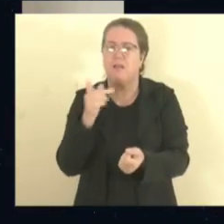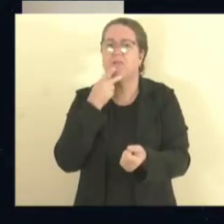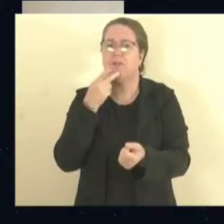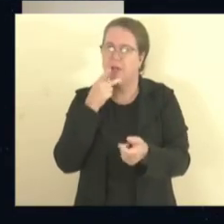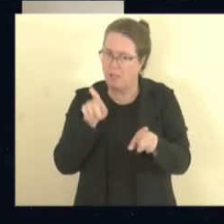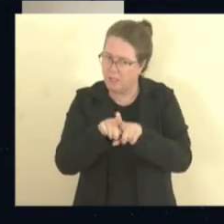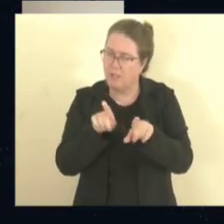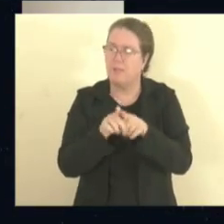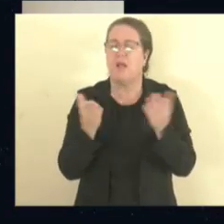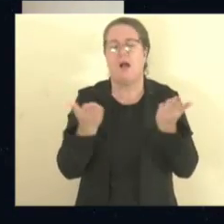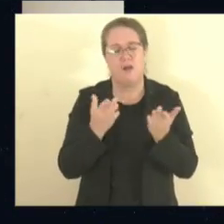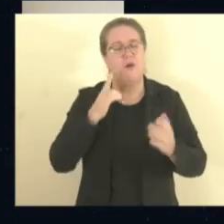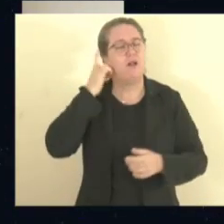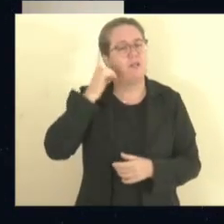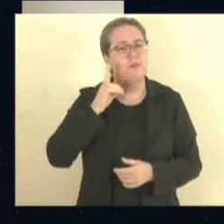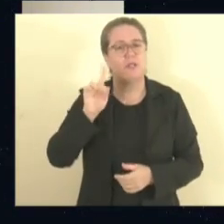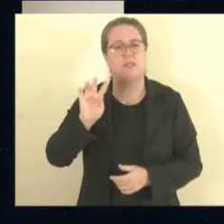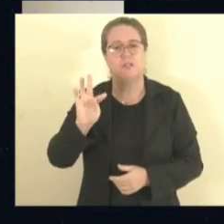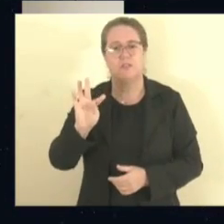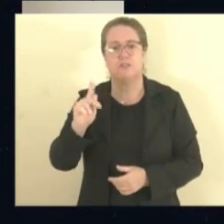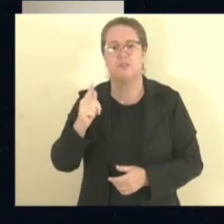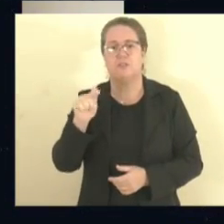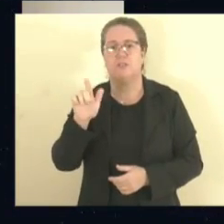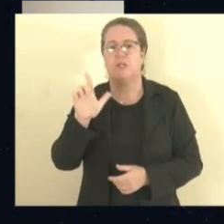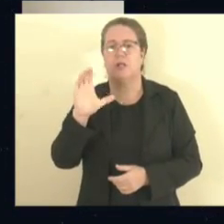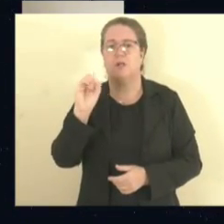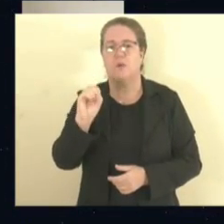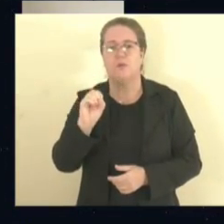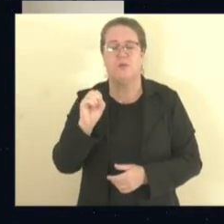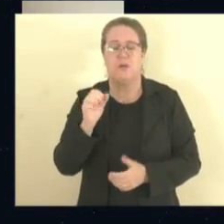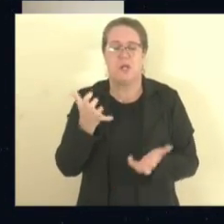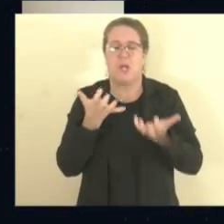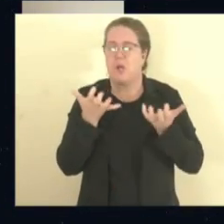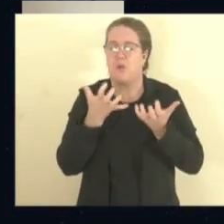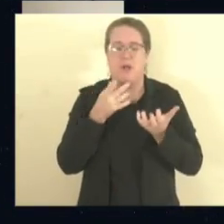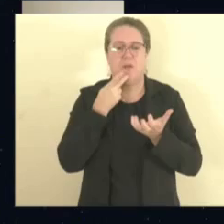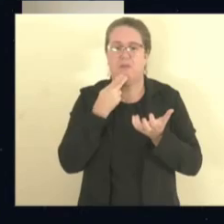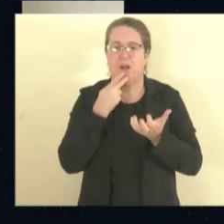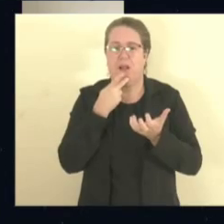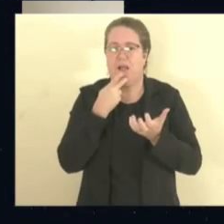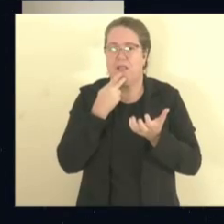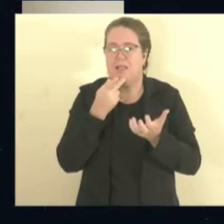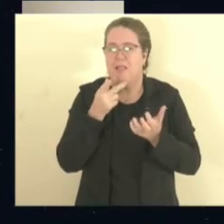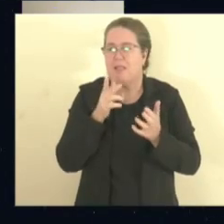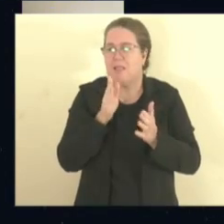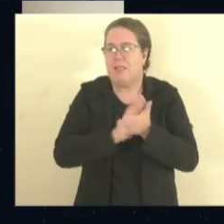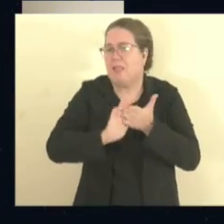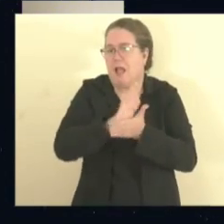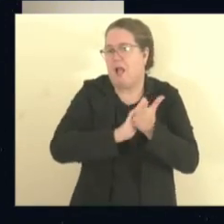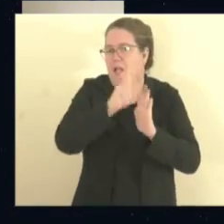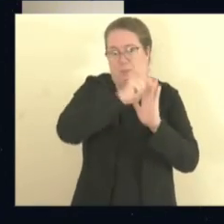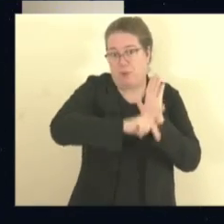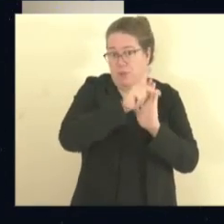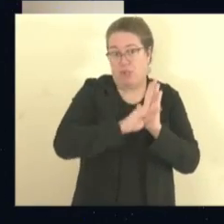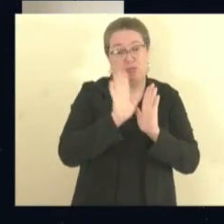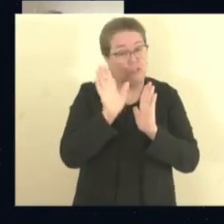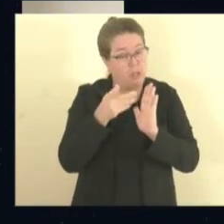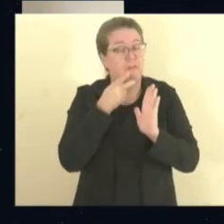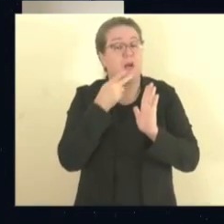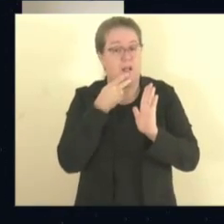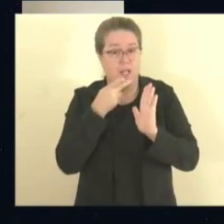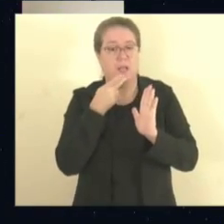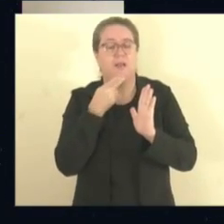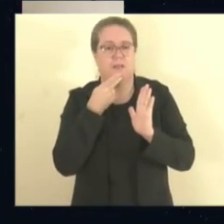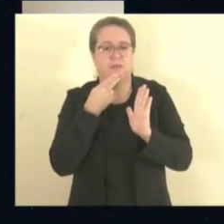Deputado Thiago, por favor, com a palavra. Eu não quero falar mais nada a respeito do projeto e eu quero só apenas que eu fui citado pelo deputado